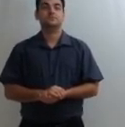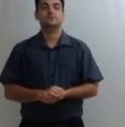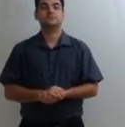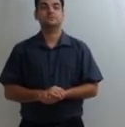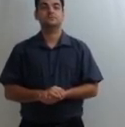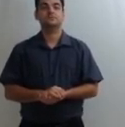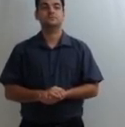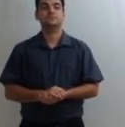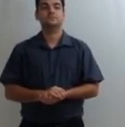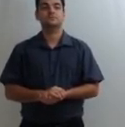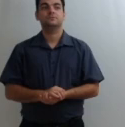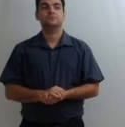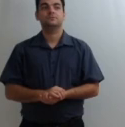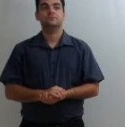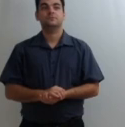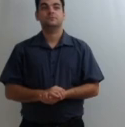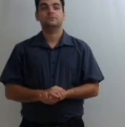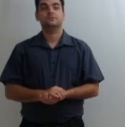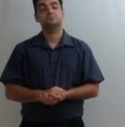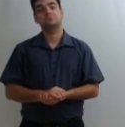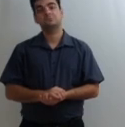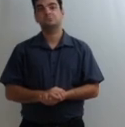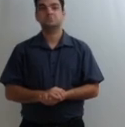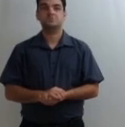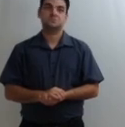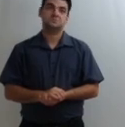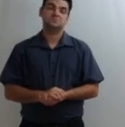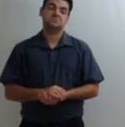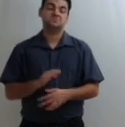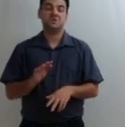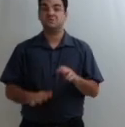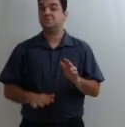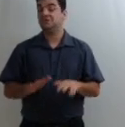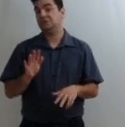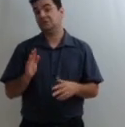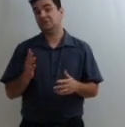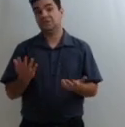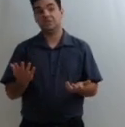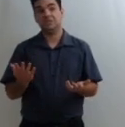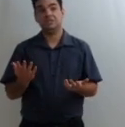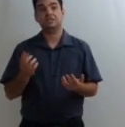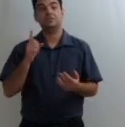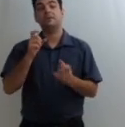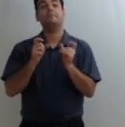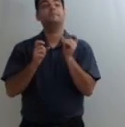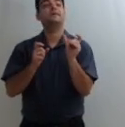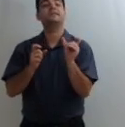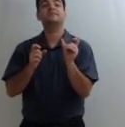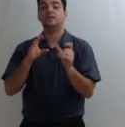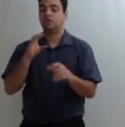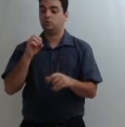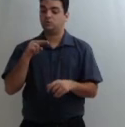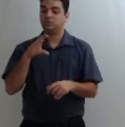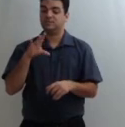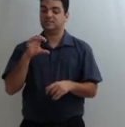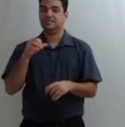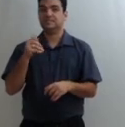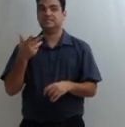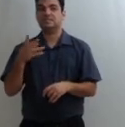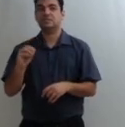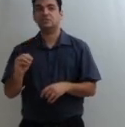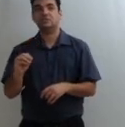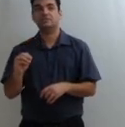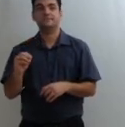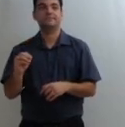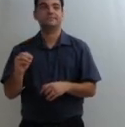Realmente, talvez seja só pelo efeito da palavra concessão. O resultado seria o mesmo. Né?